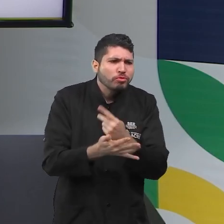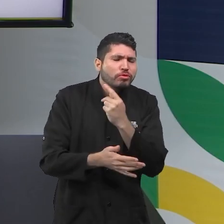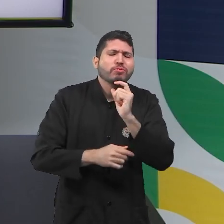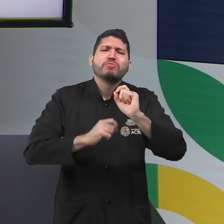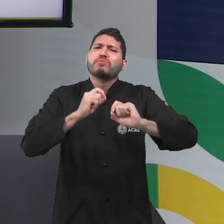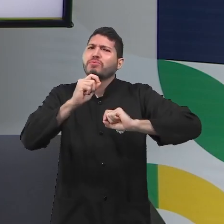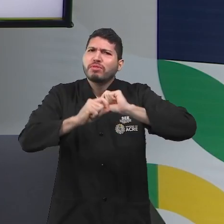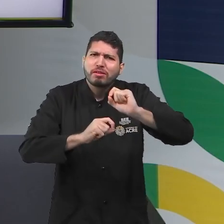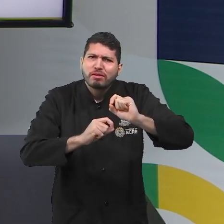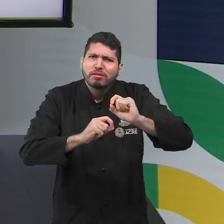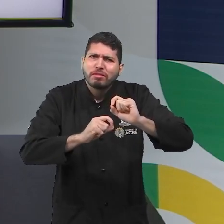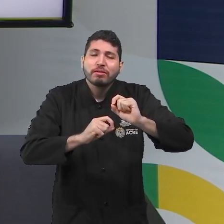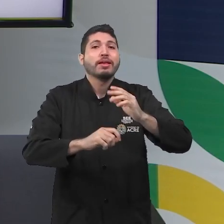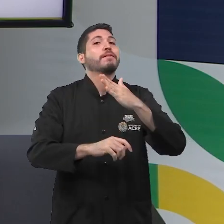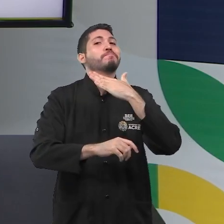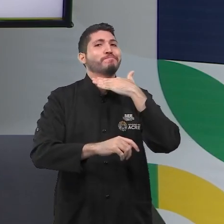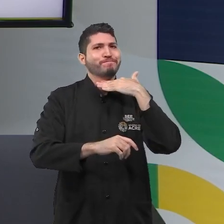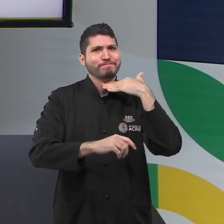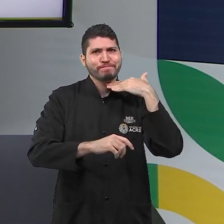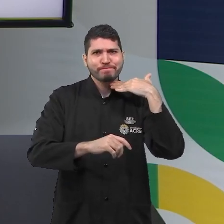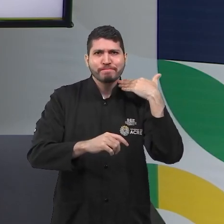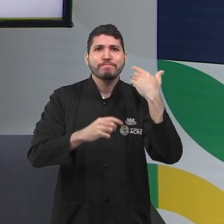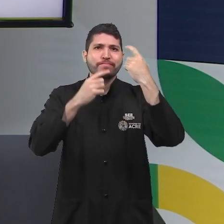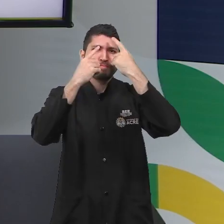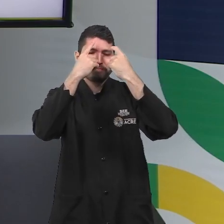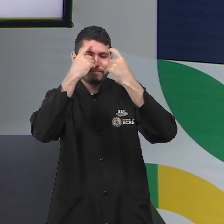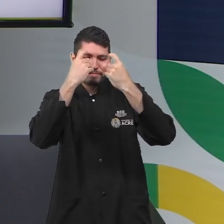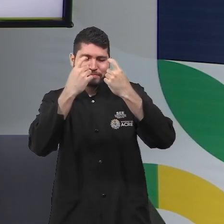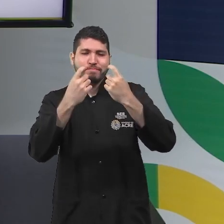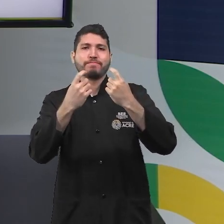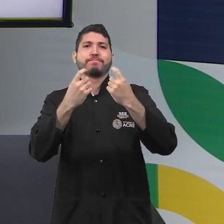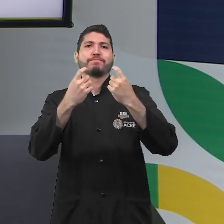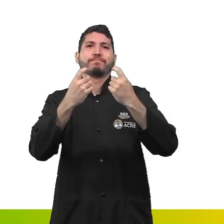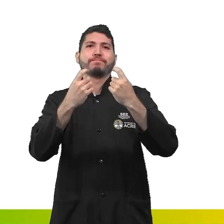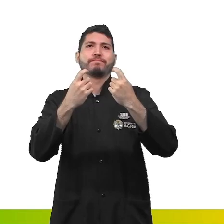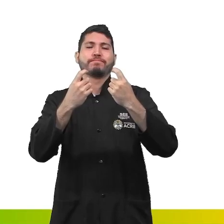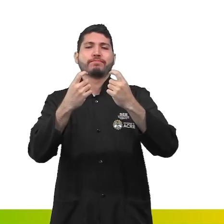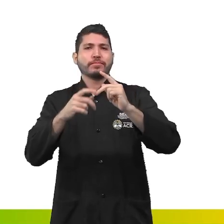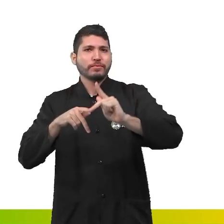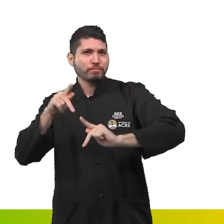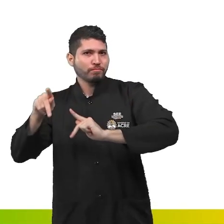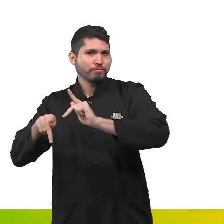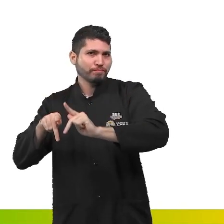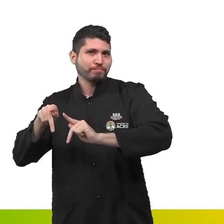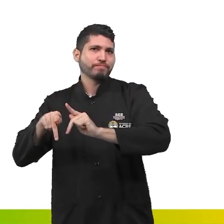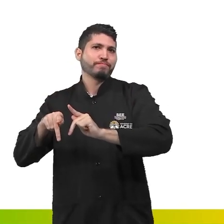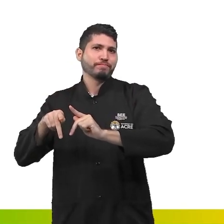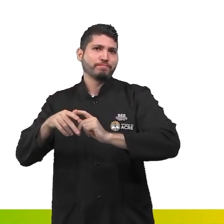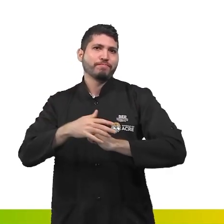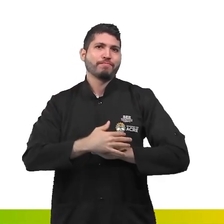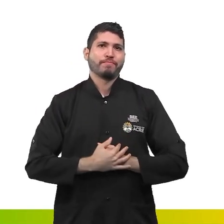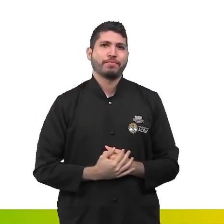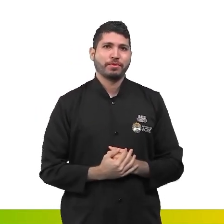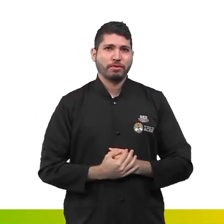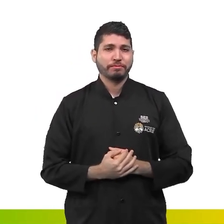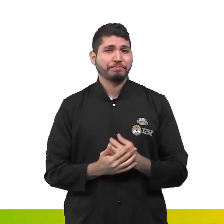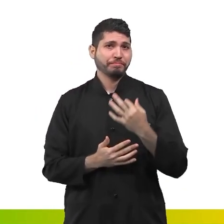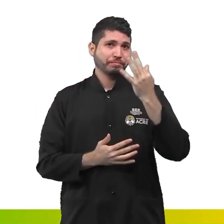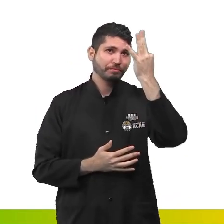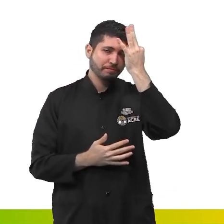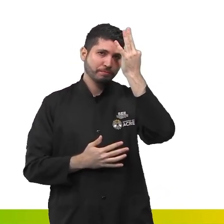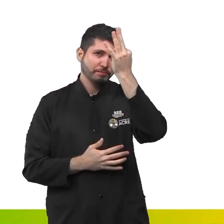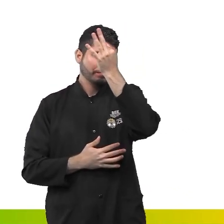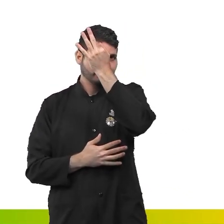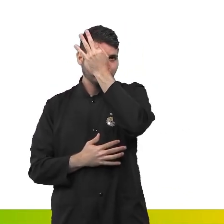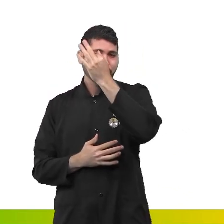foi a morte violenta desses povos. Bom, então, uma outra coisa, os filósofos